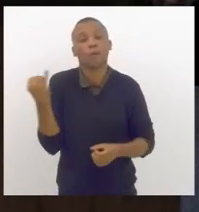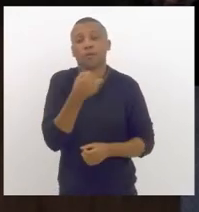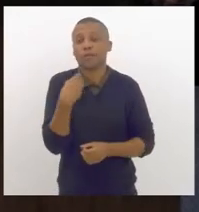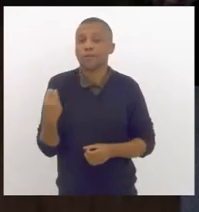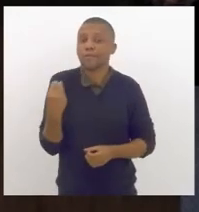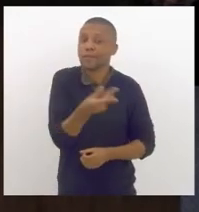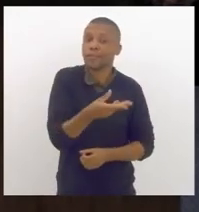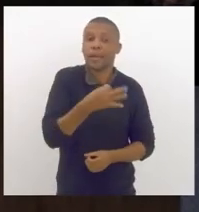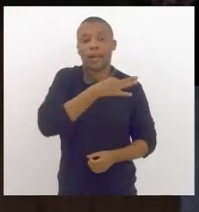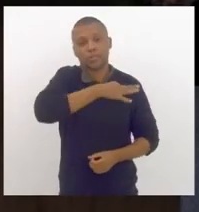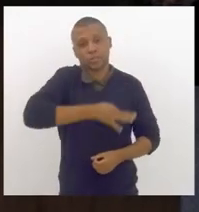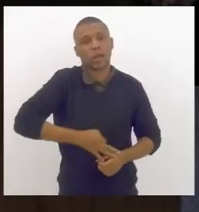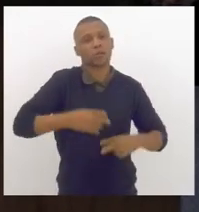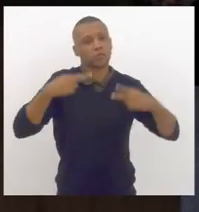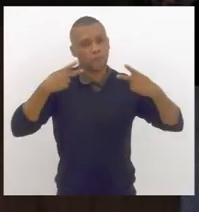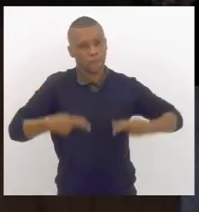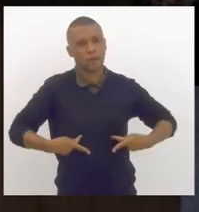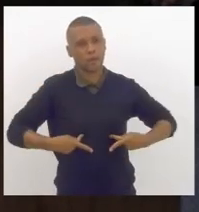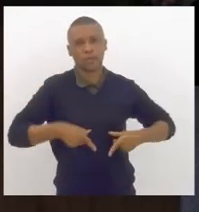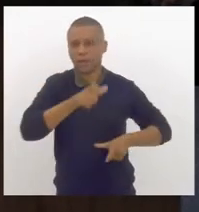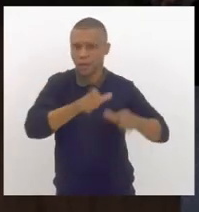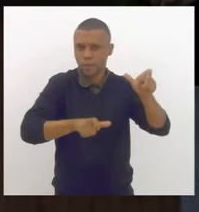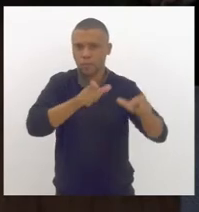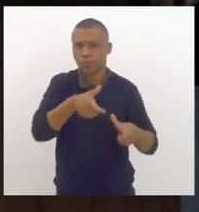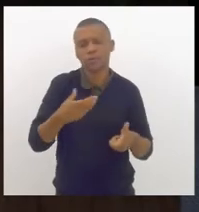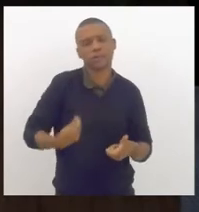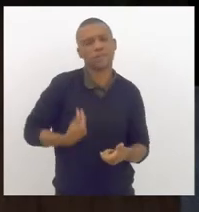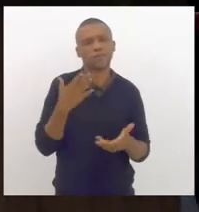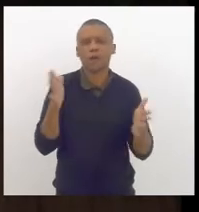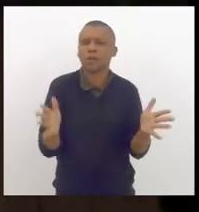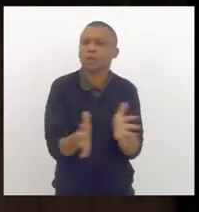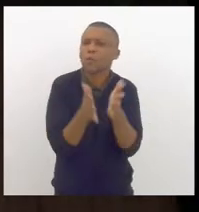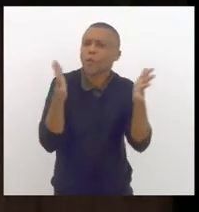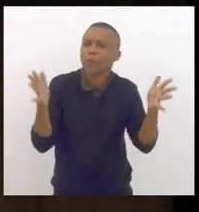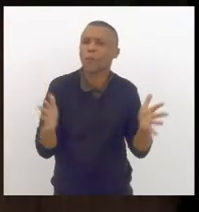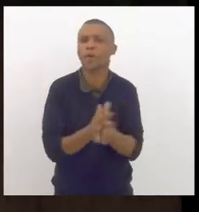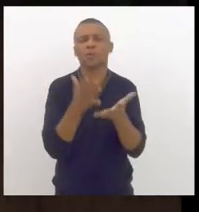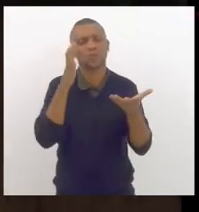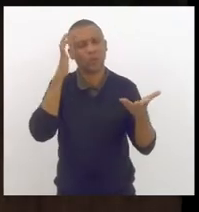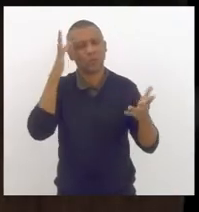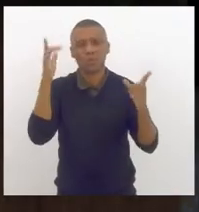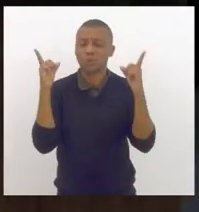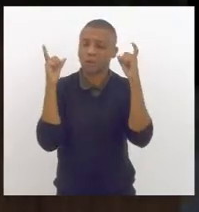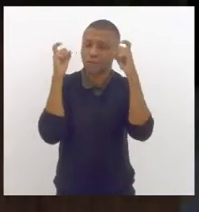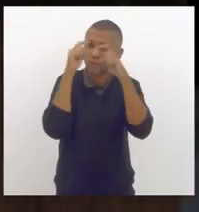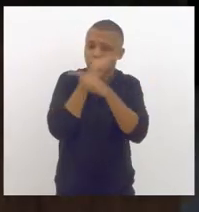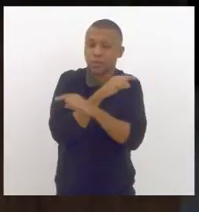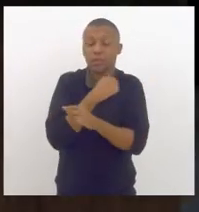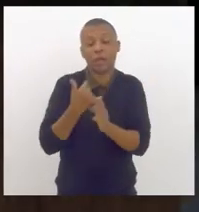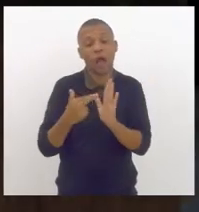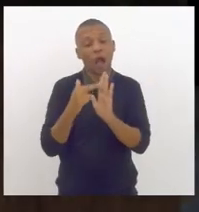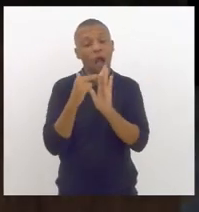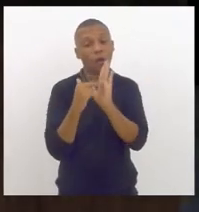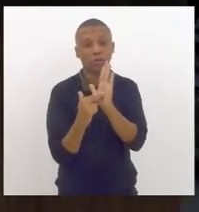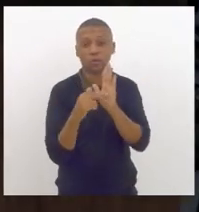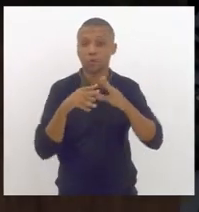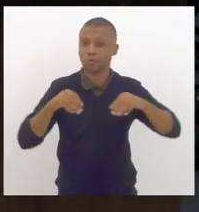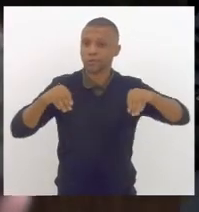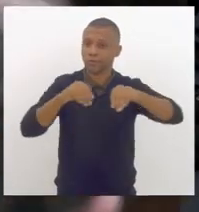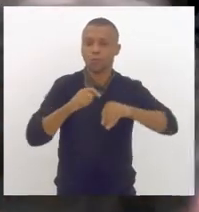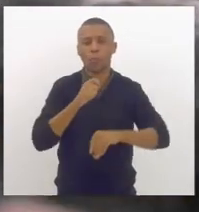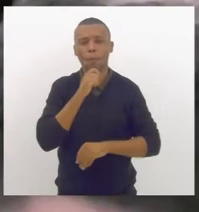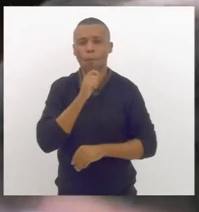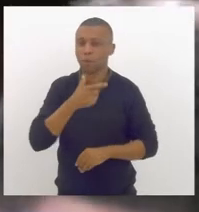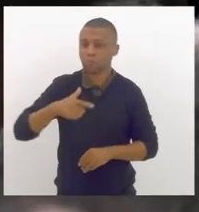para aqueles e aquelas que vivem em situações onde a regularização fundiária não chegou